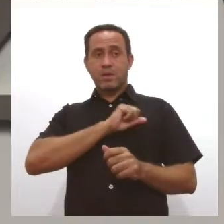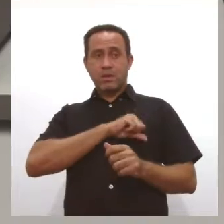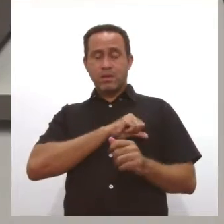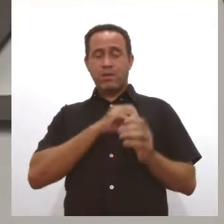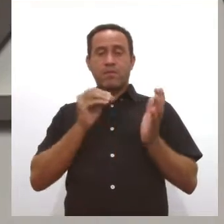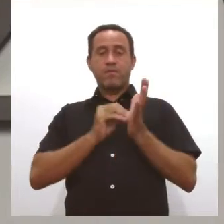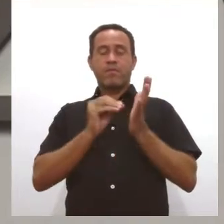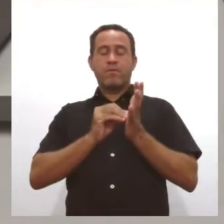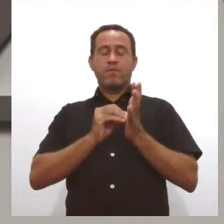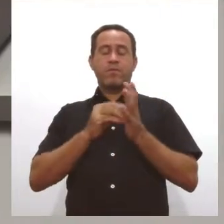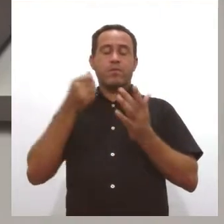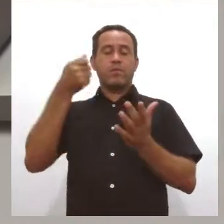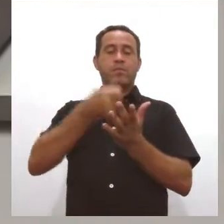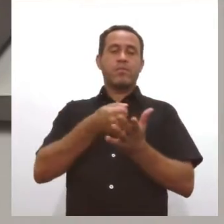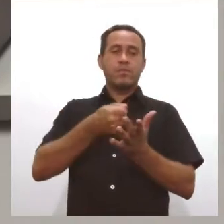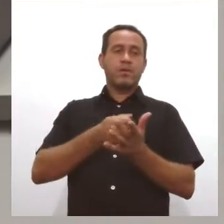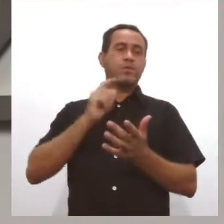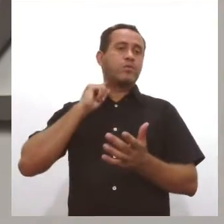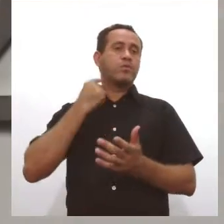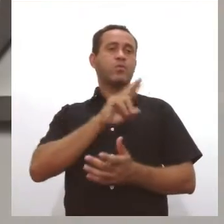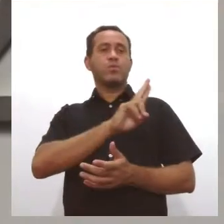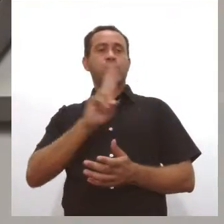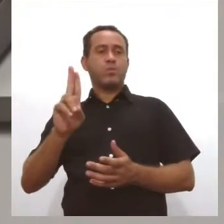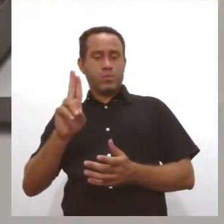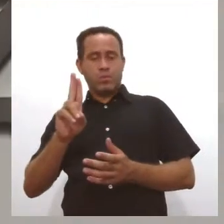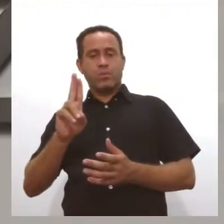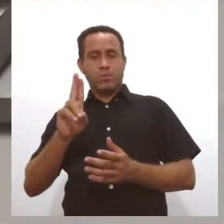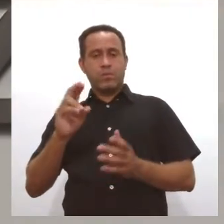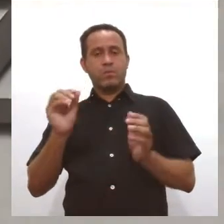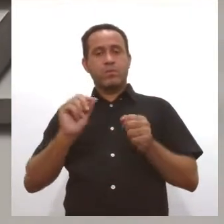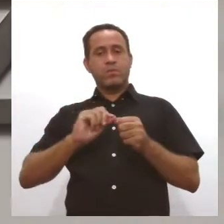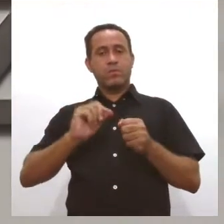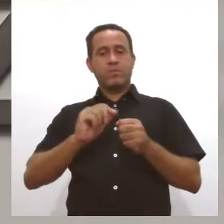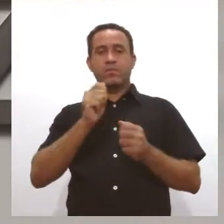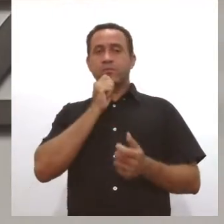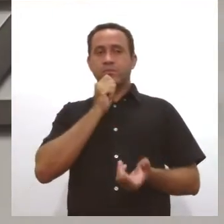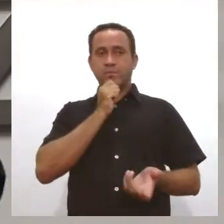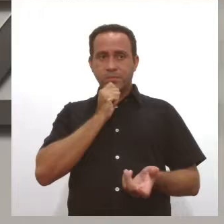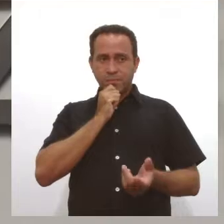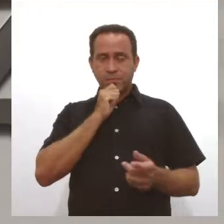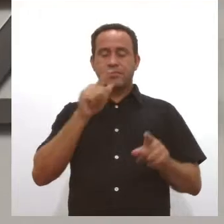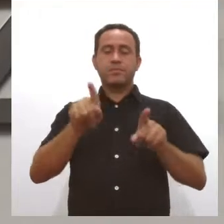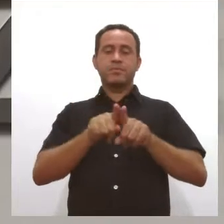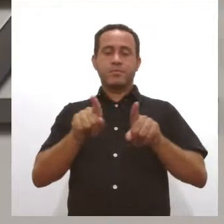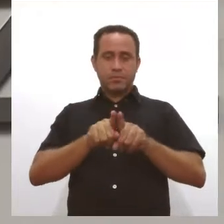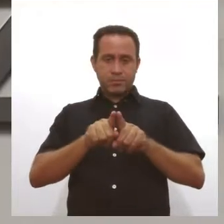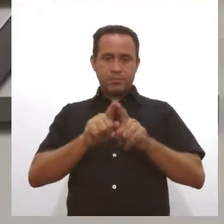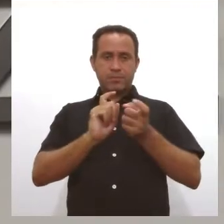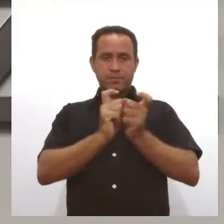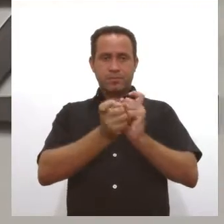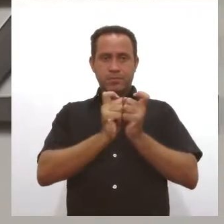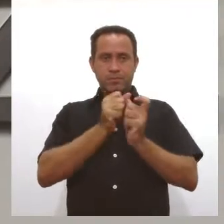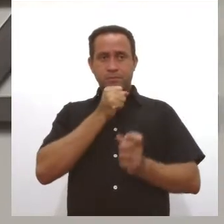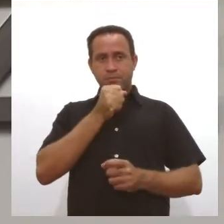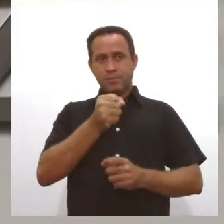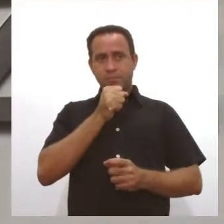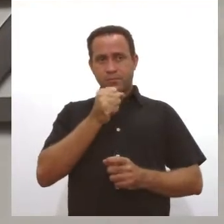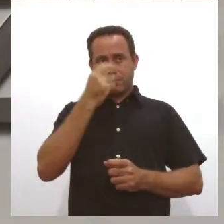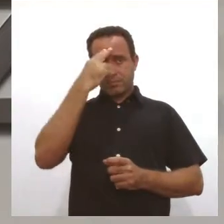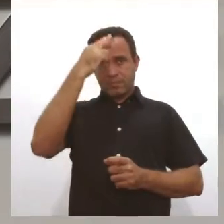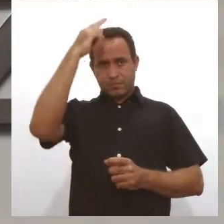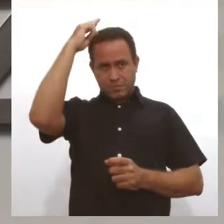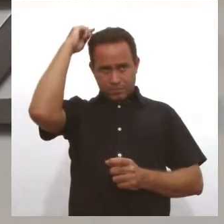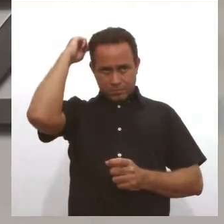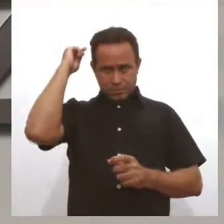de pagamento quando o fornecimento de água não estiver sendo feito. O deputado também comentou sobre uma entrevista de Belivaldo Chagas,